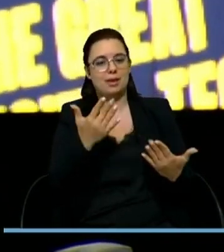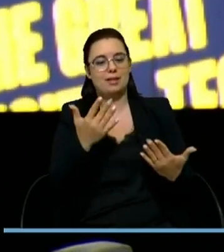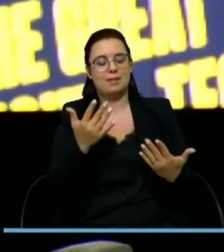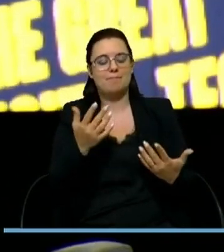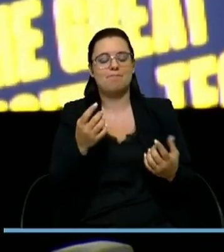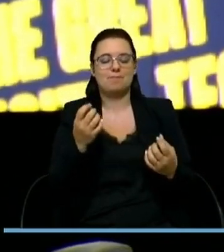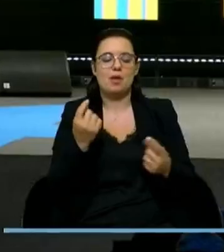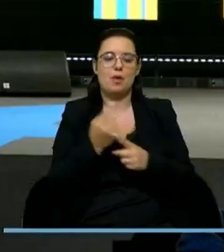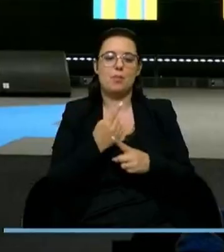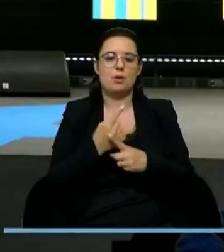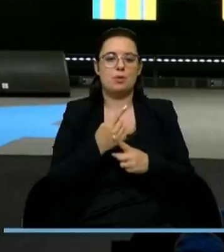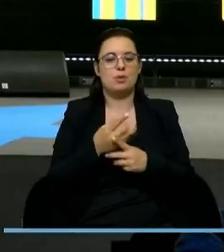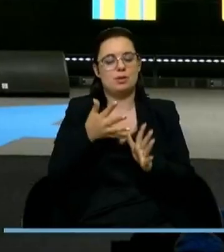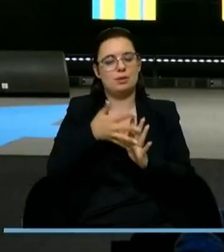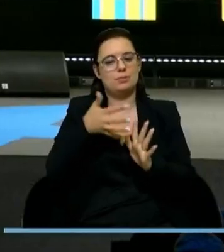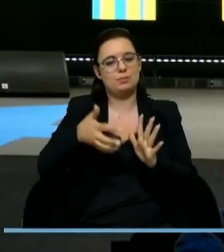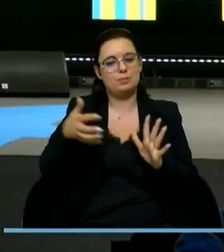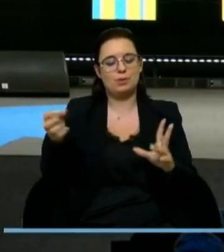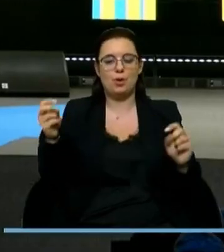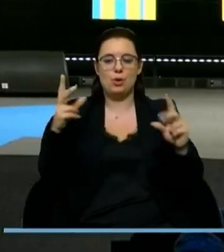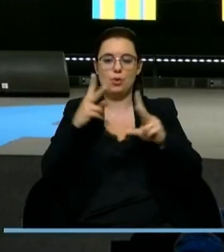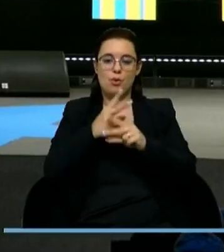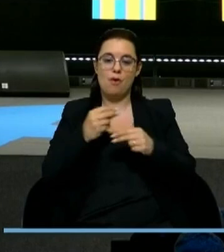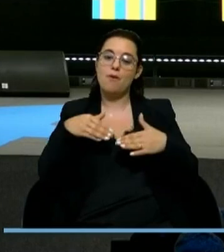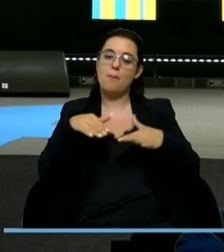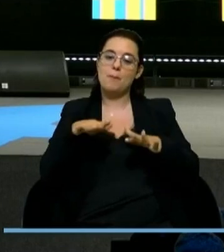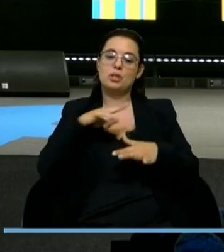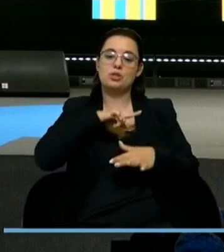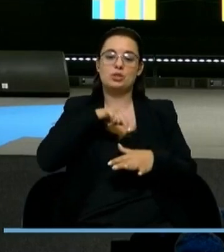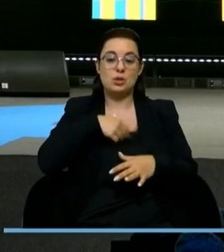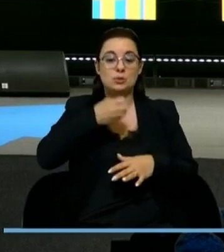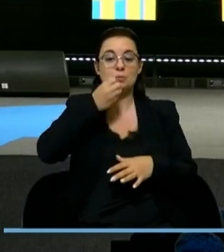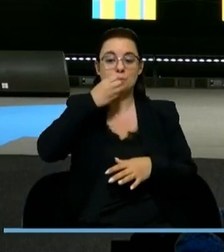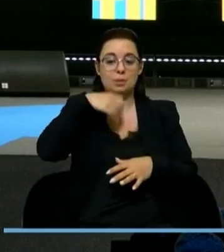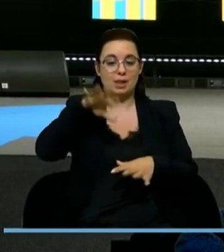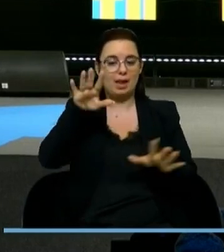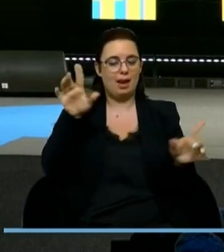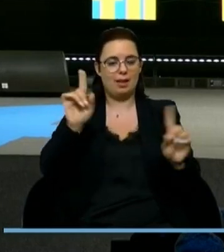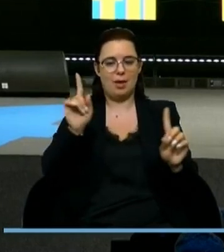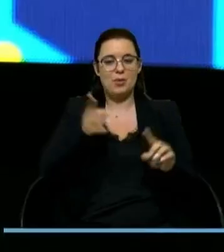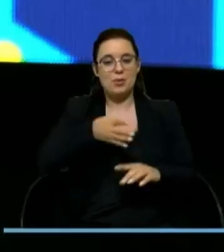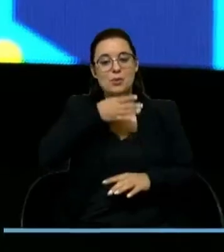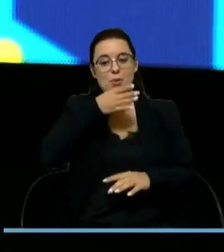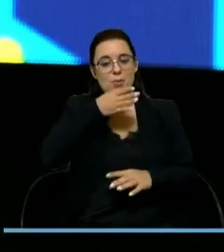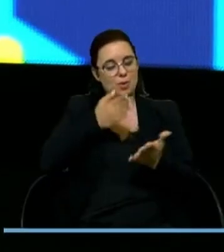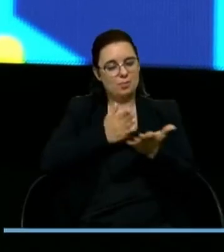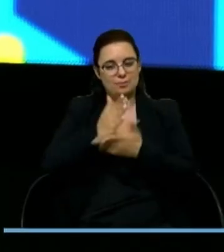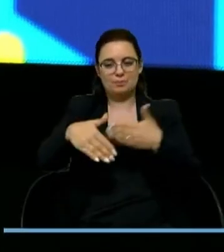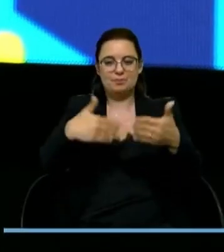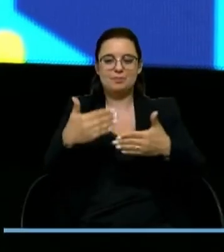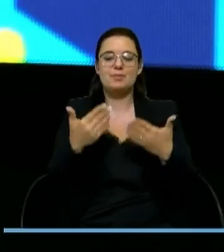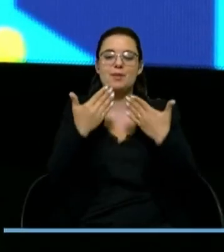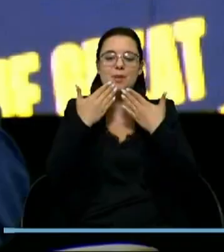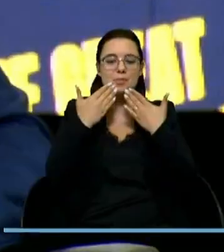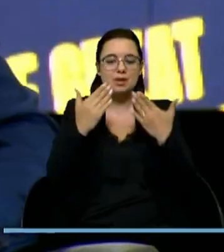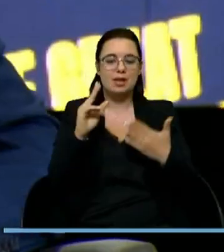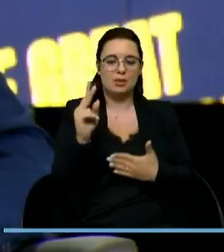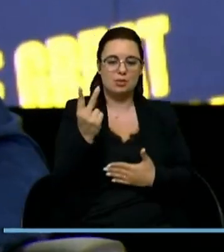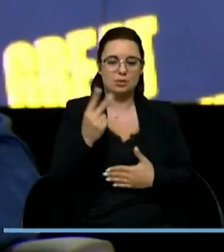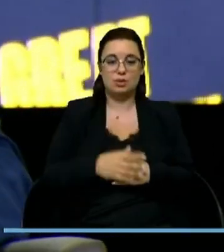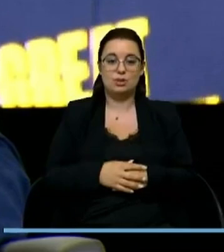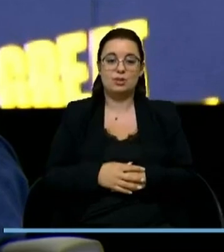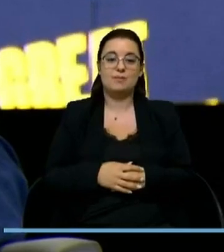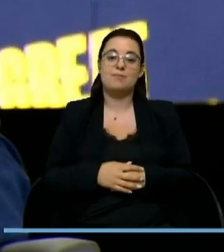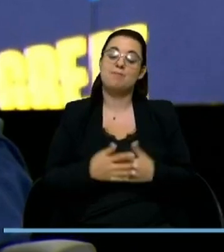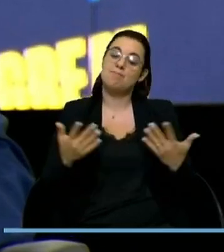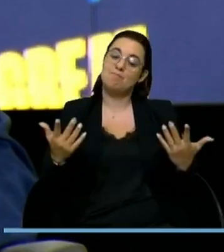facto algo ainda muito complexo e muito novo, mas que não podemos perder o comboio que já está a correr no mundo inteiro. Obrigado aos dois. E